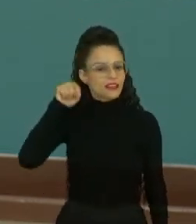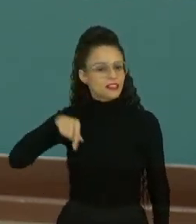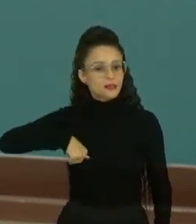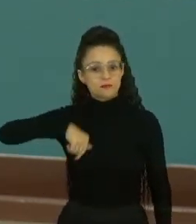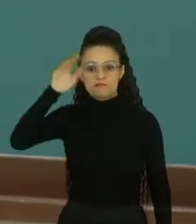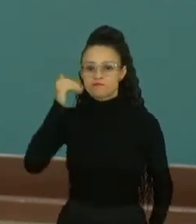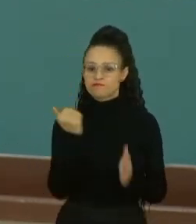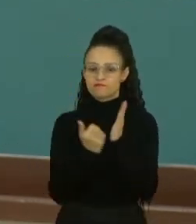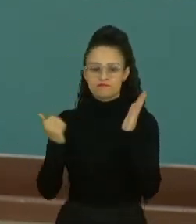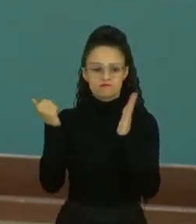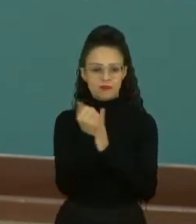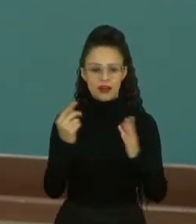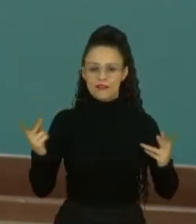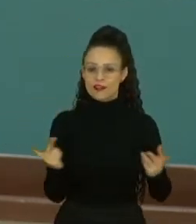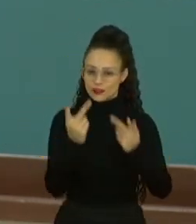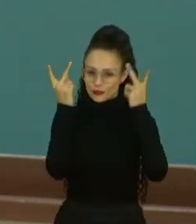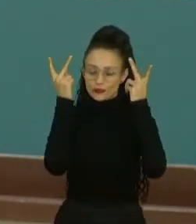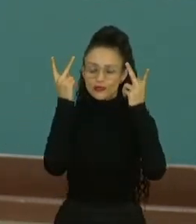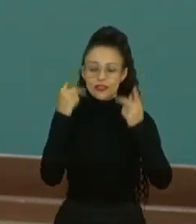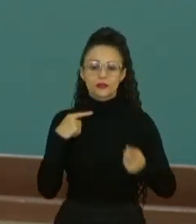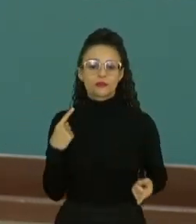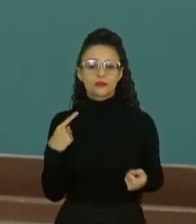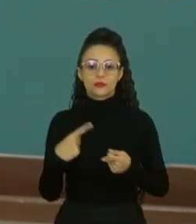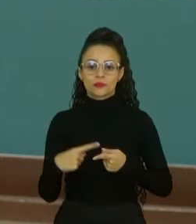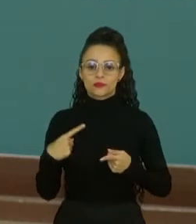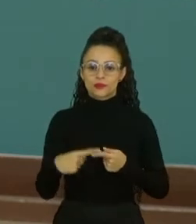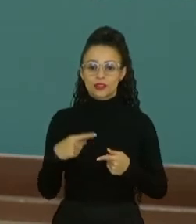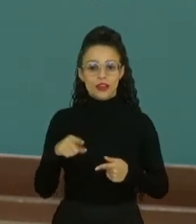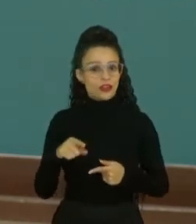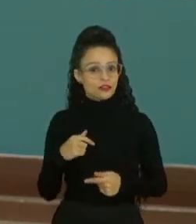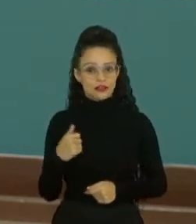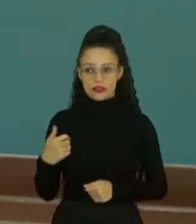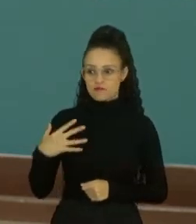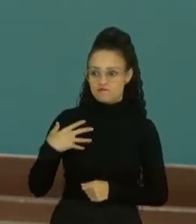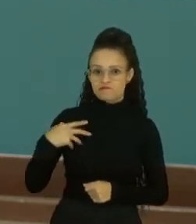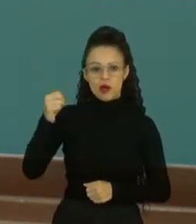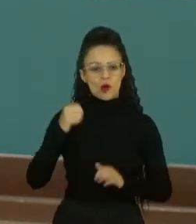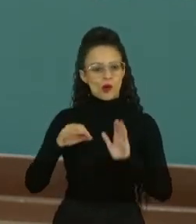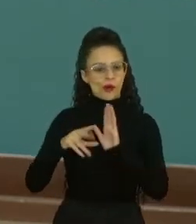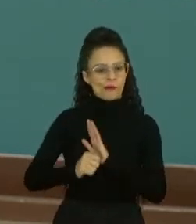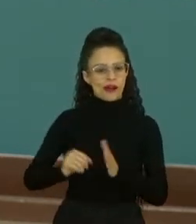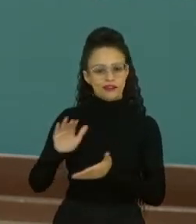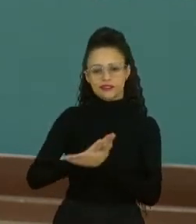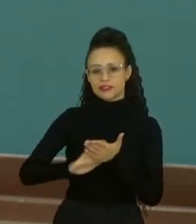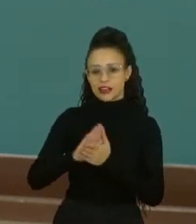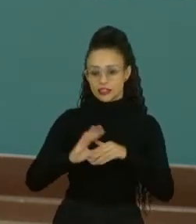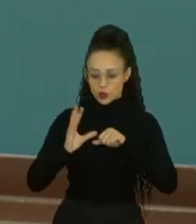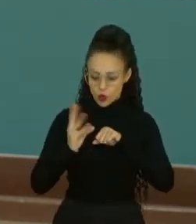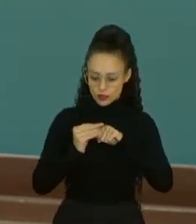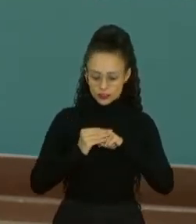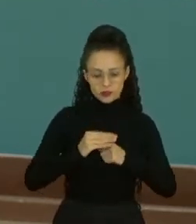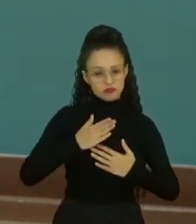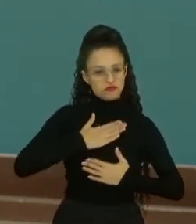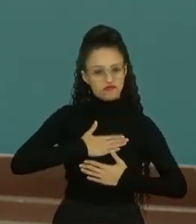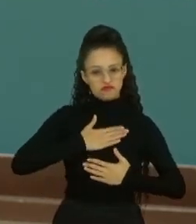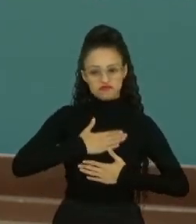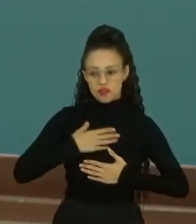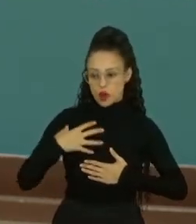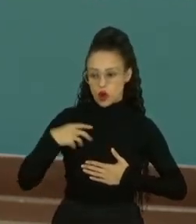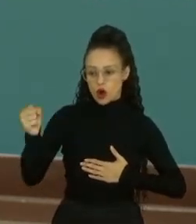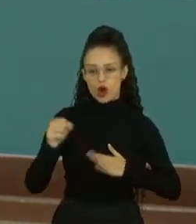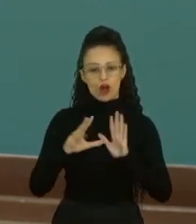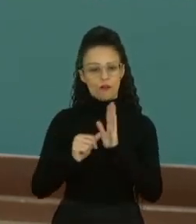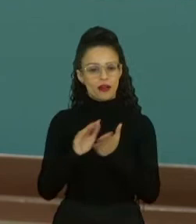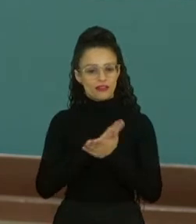né, maior ainda do que tudo, porque essa ninguém pode lhe tirar, né? O conhecimento ninguém lhe tira. Então não